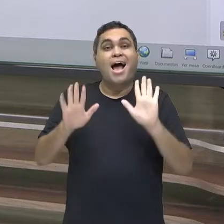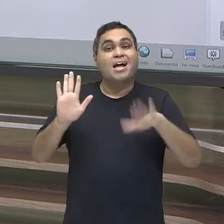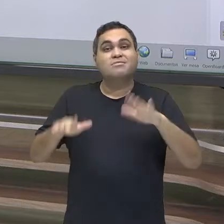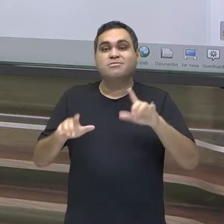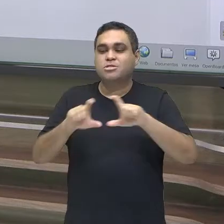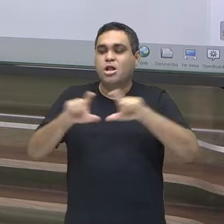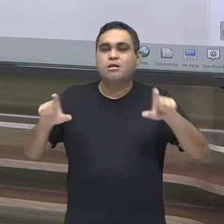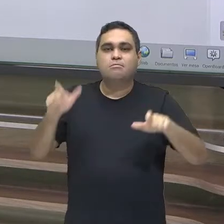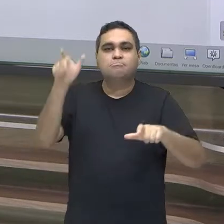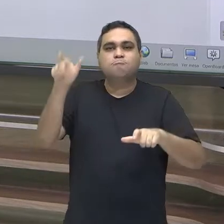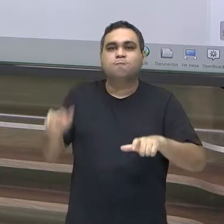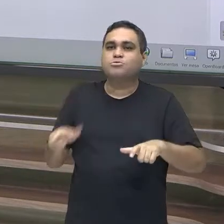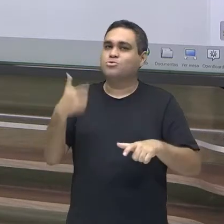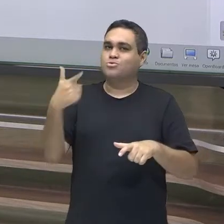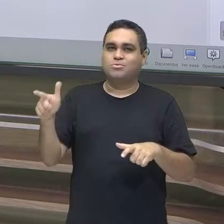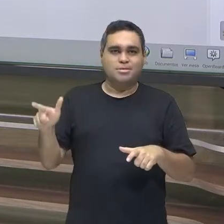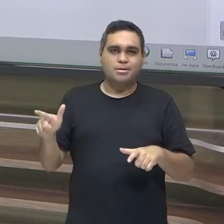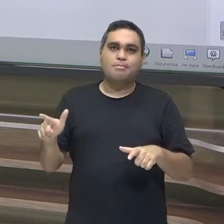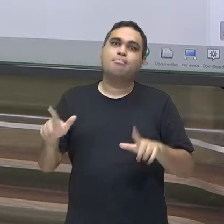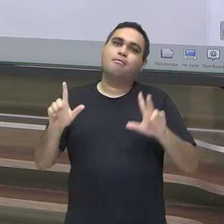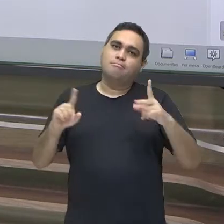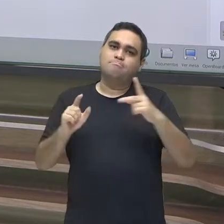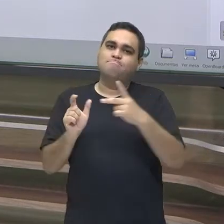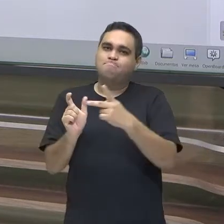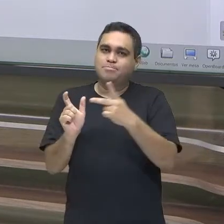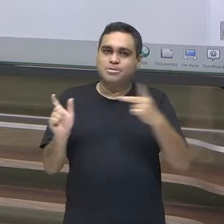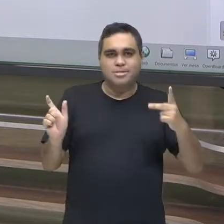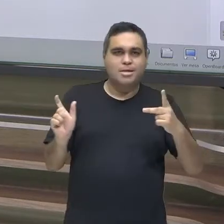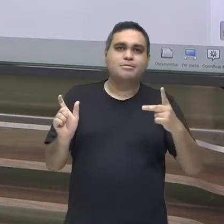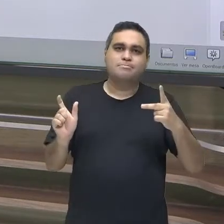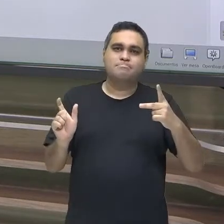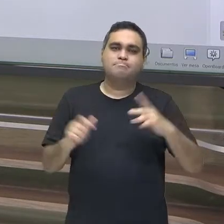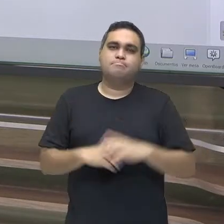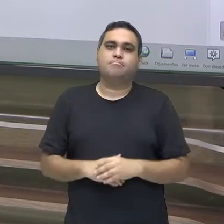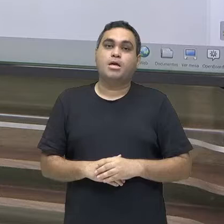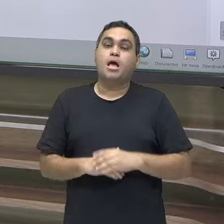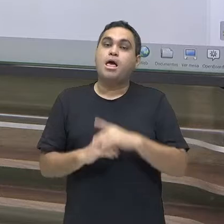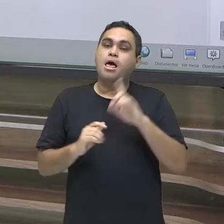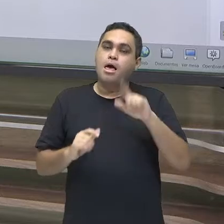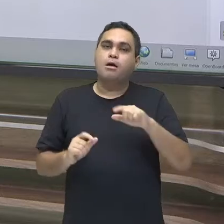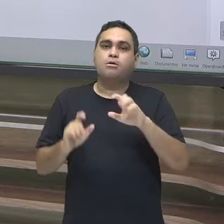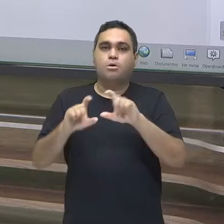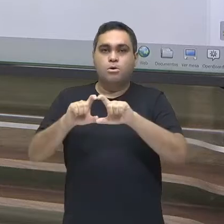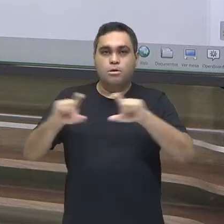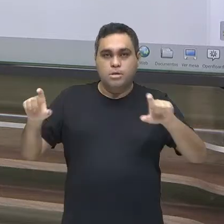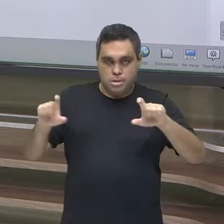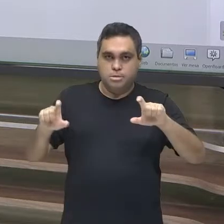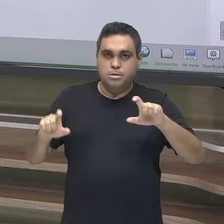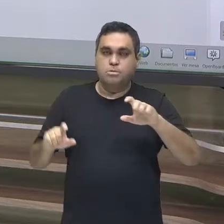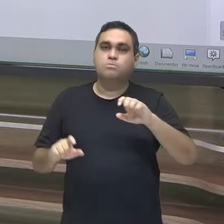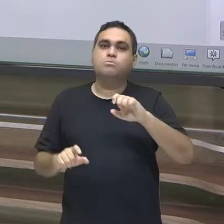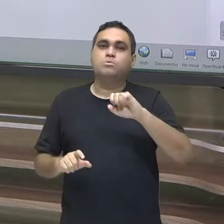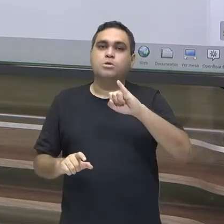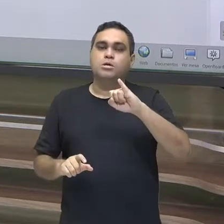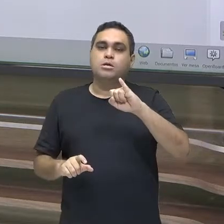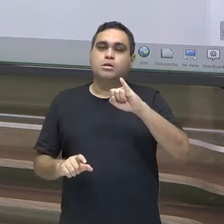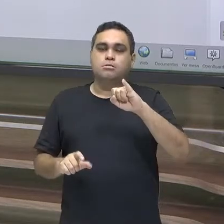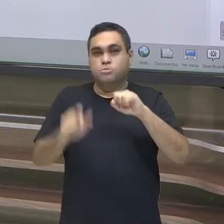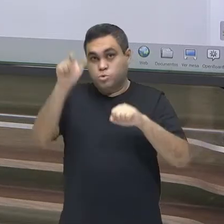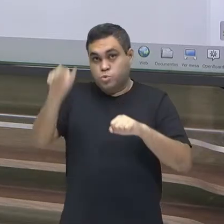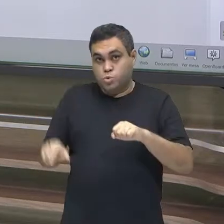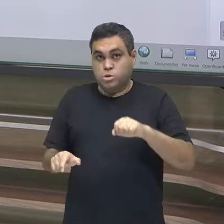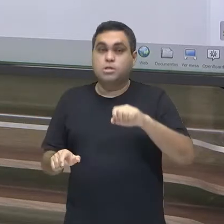sujeito. Orações sem sujeito ou sujeito inexistente. Portanto, se o sujeito